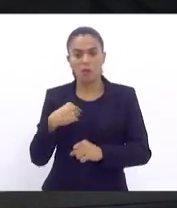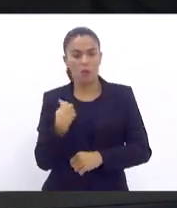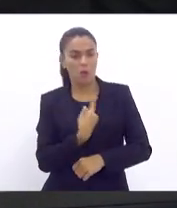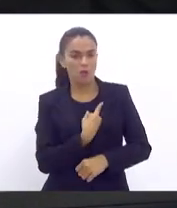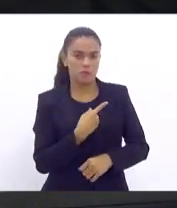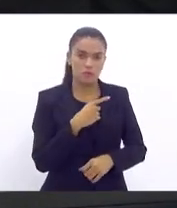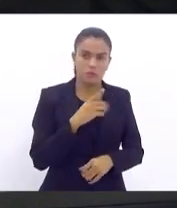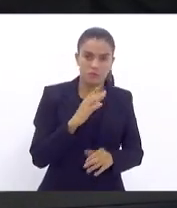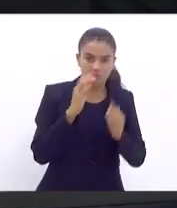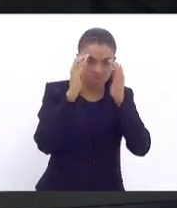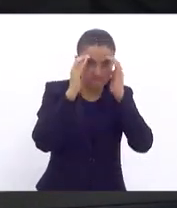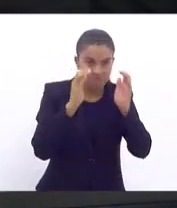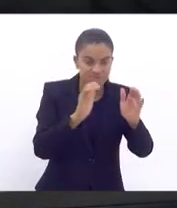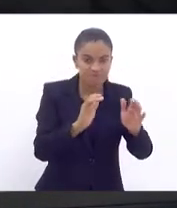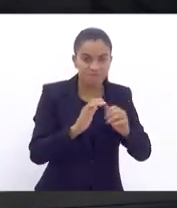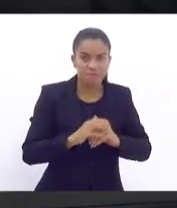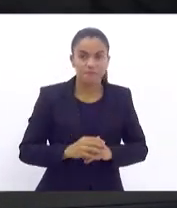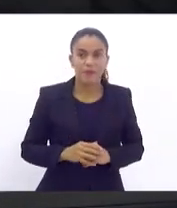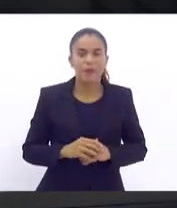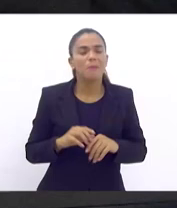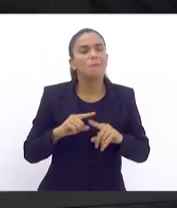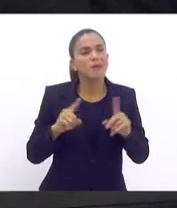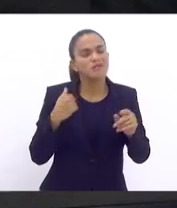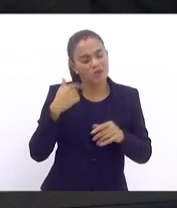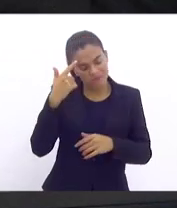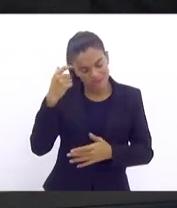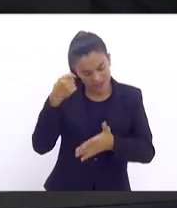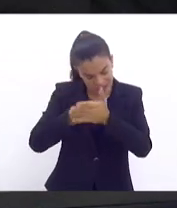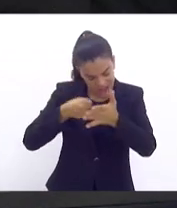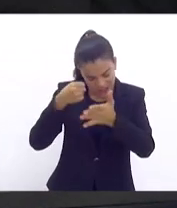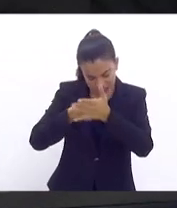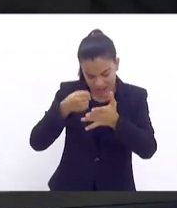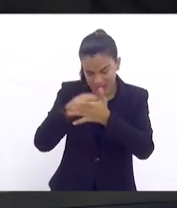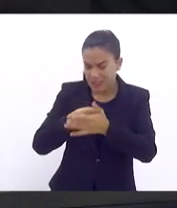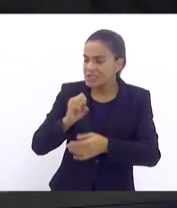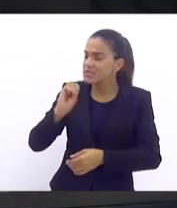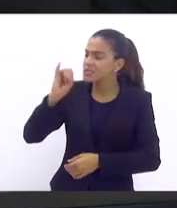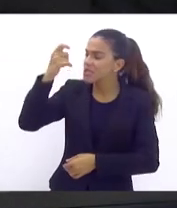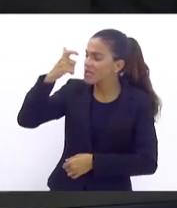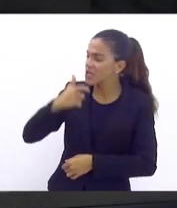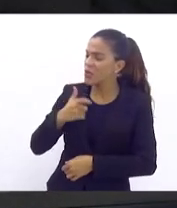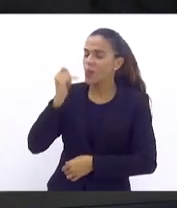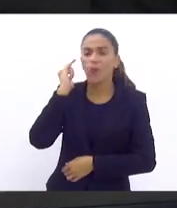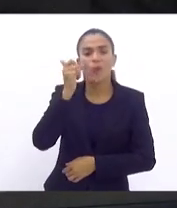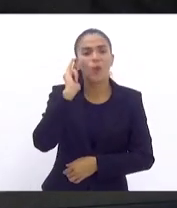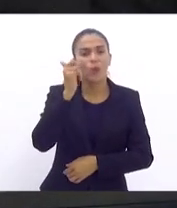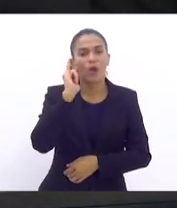e respaldamos agora eu me pergunto se é um relator